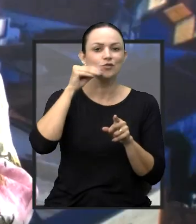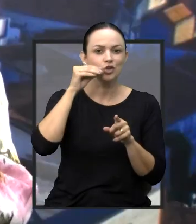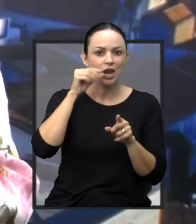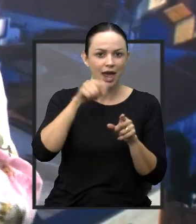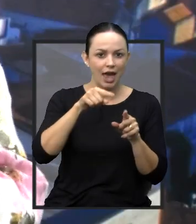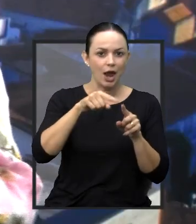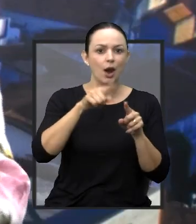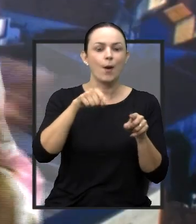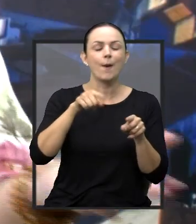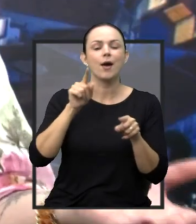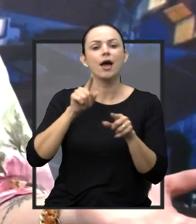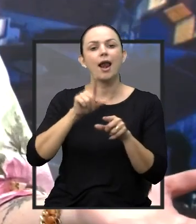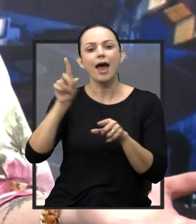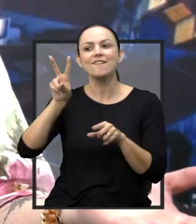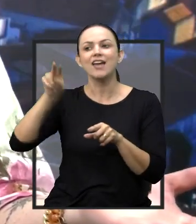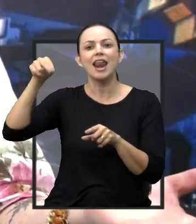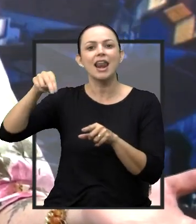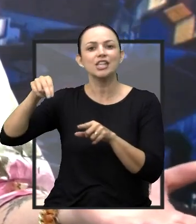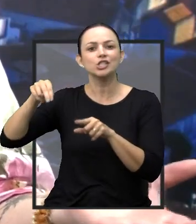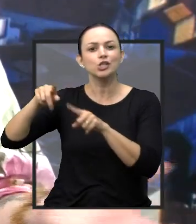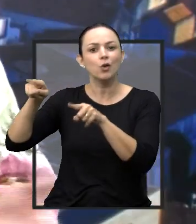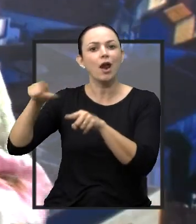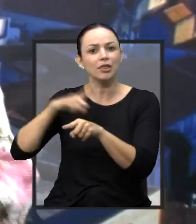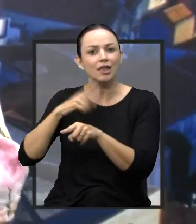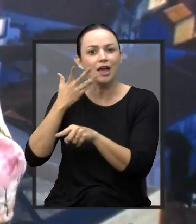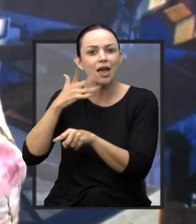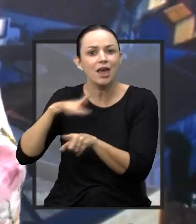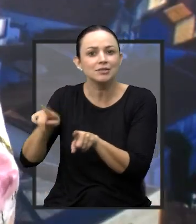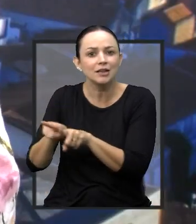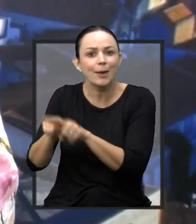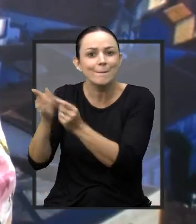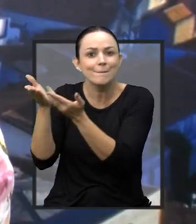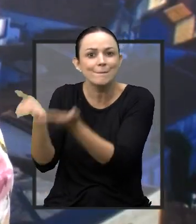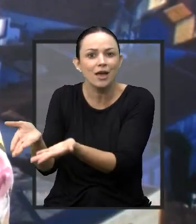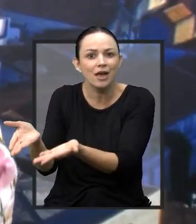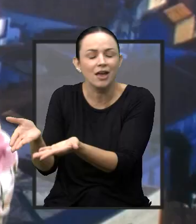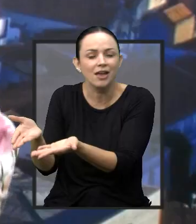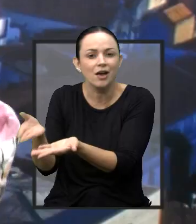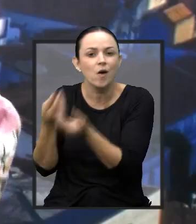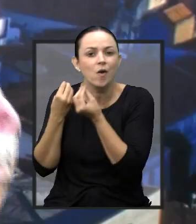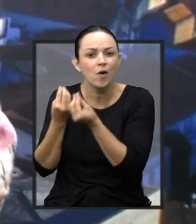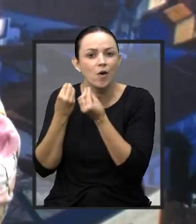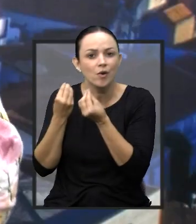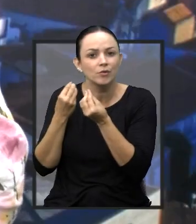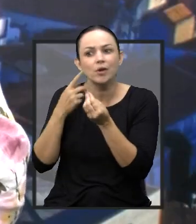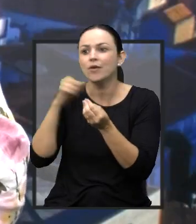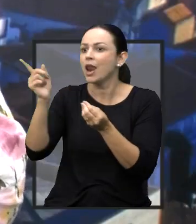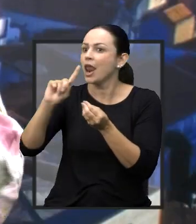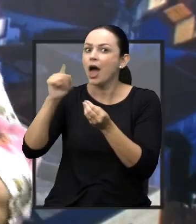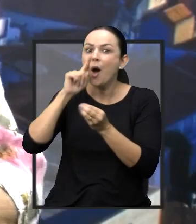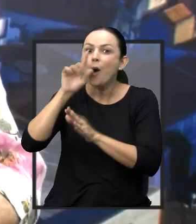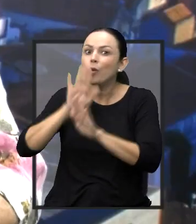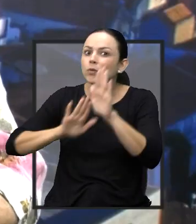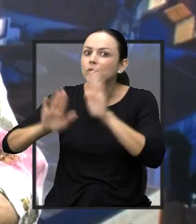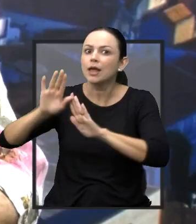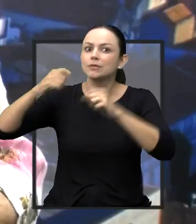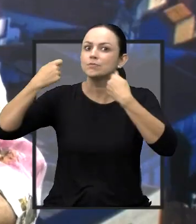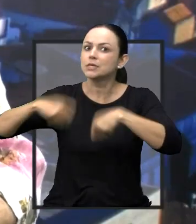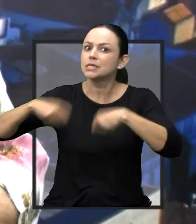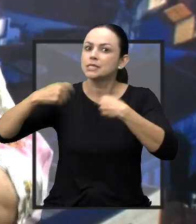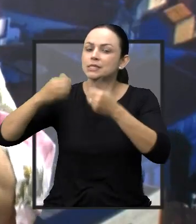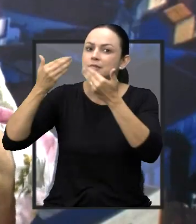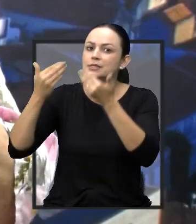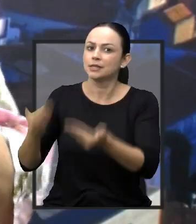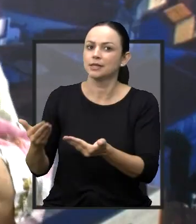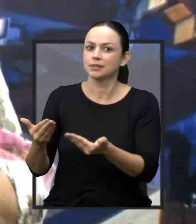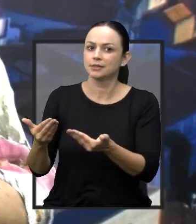Vila Netinho, e lá nós temos criança do mesmo jeito. Então nós estamos cobrando muito isso, que é cautela, é só isso.